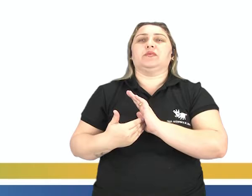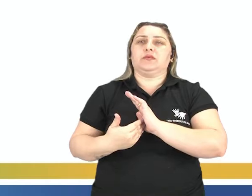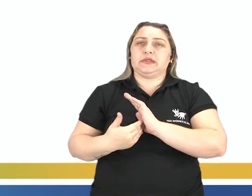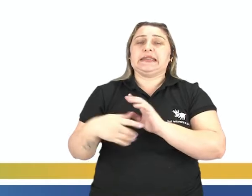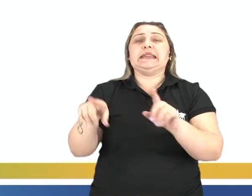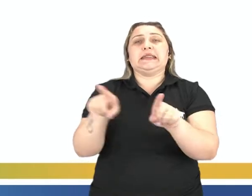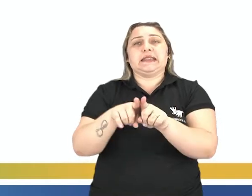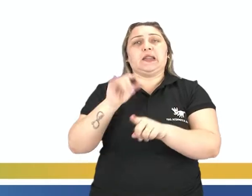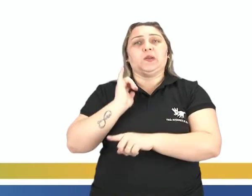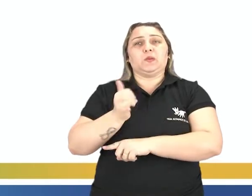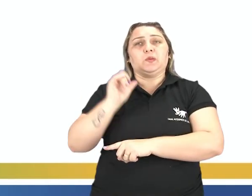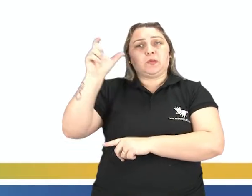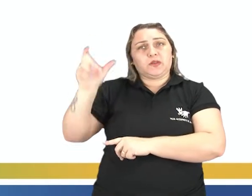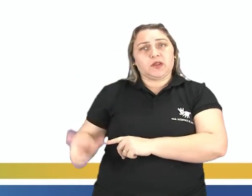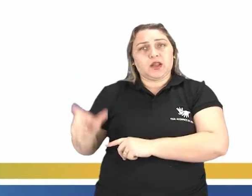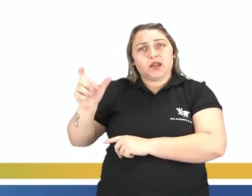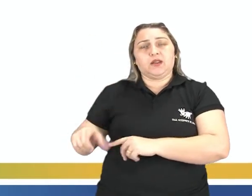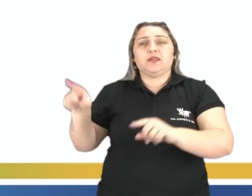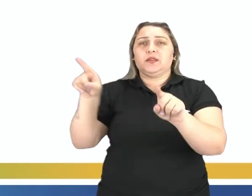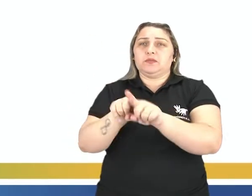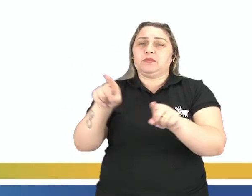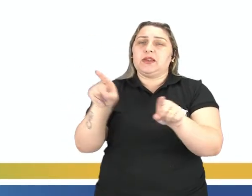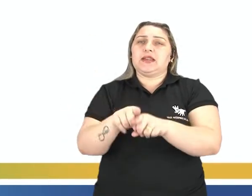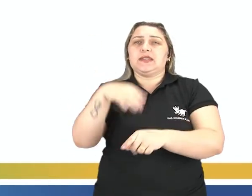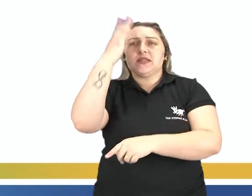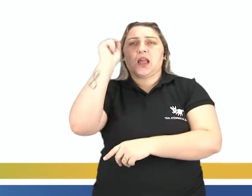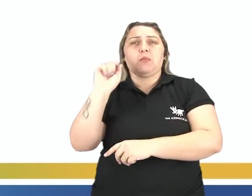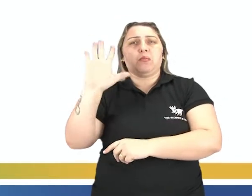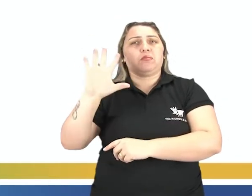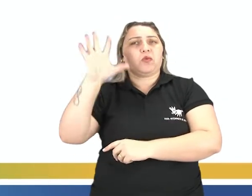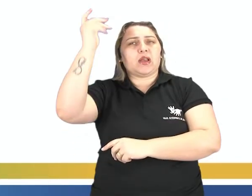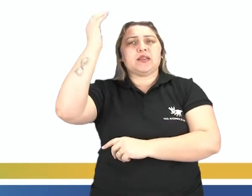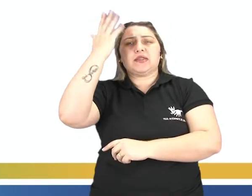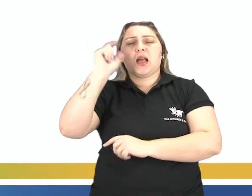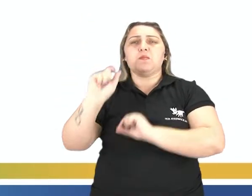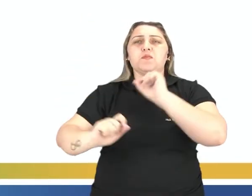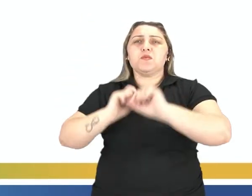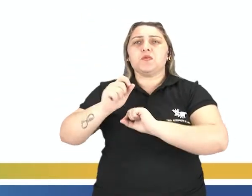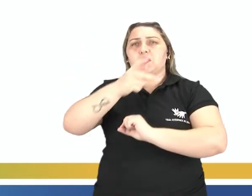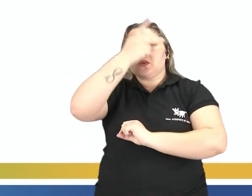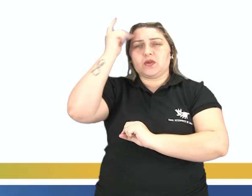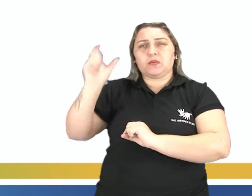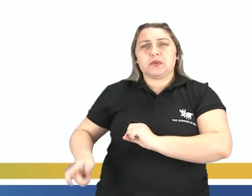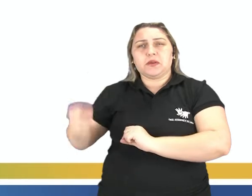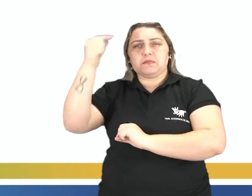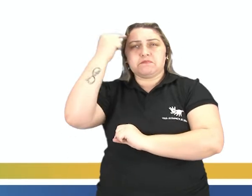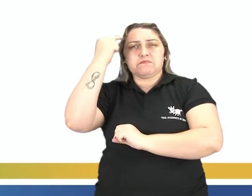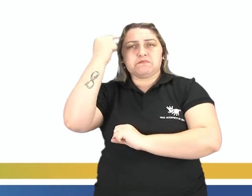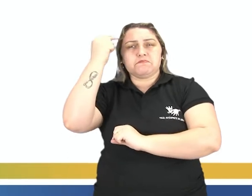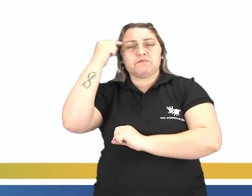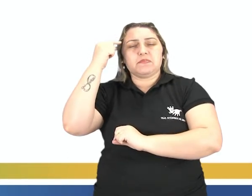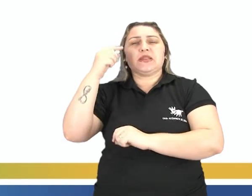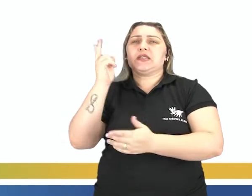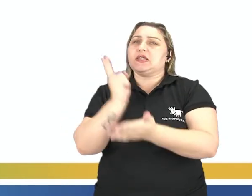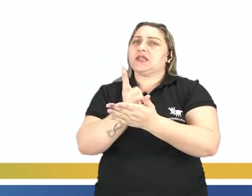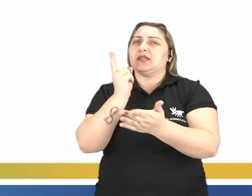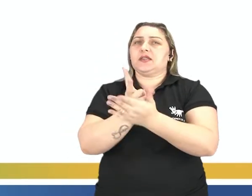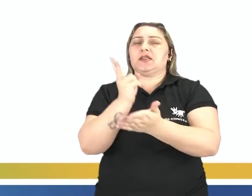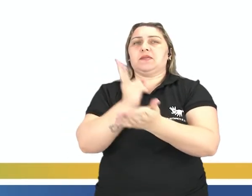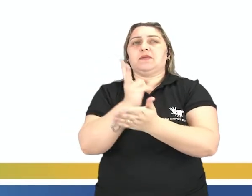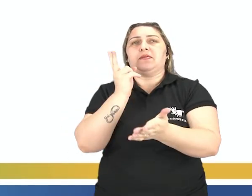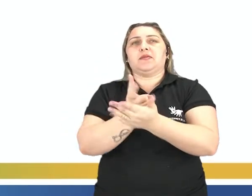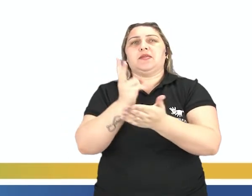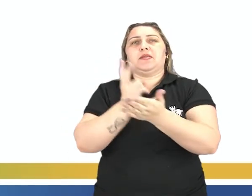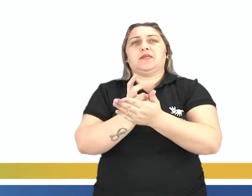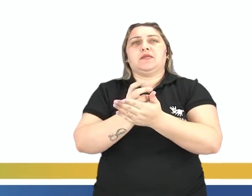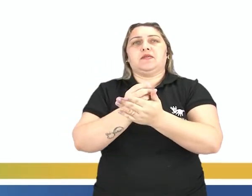né? Deus onisciente, onipresente. Então, nós temos o narrador onisciente, que é aquele que sabe o que acontece, sabe